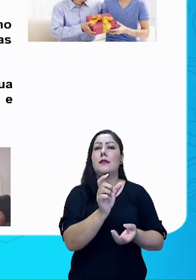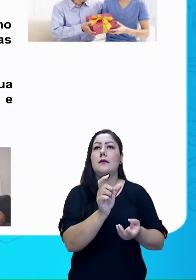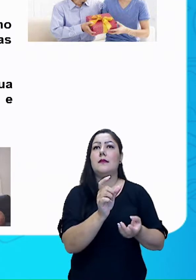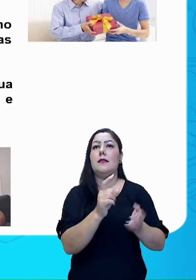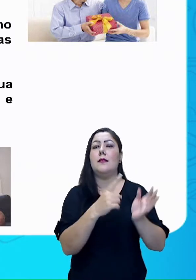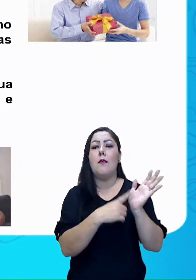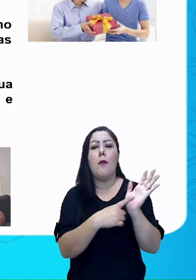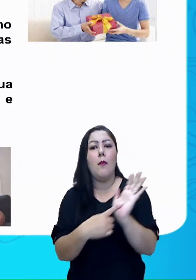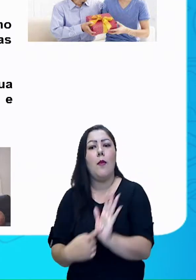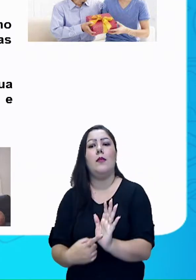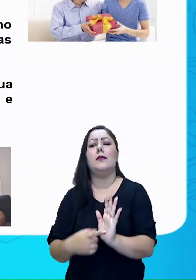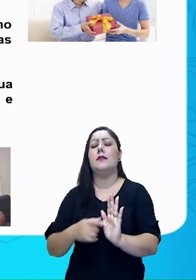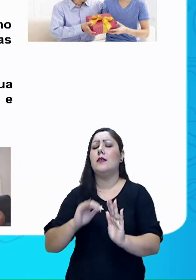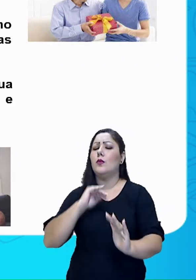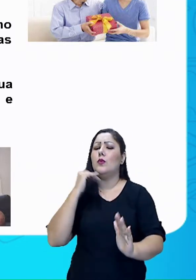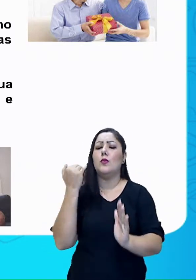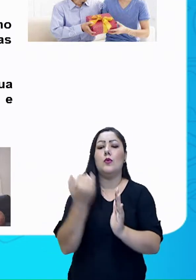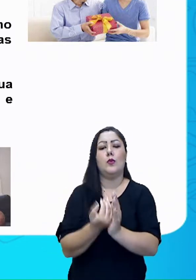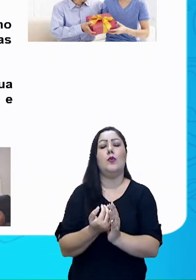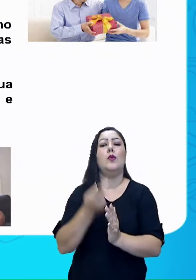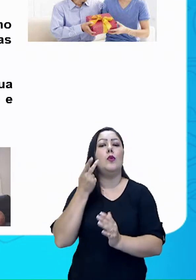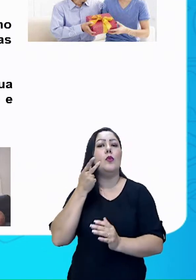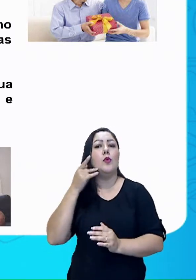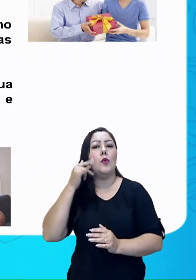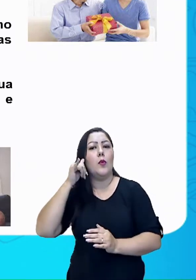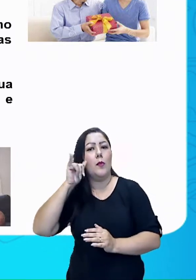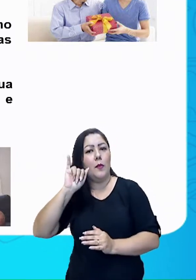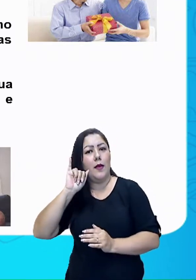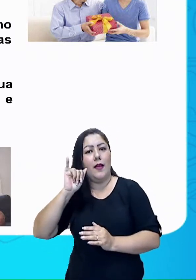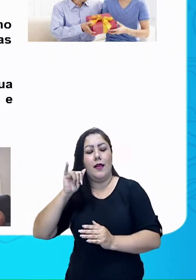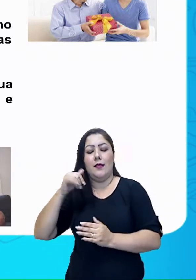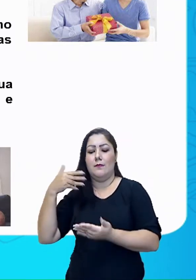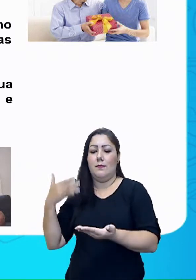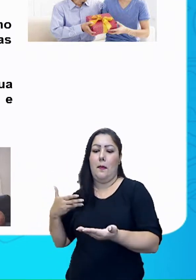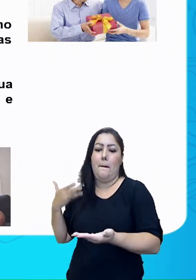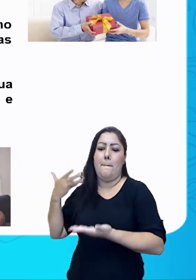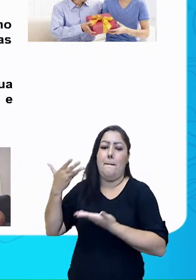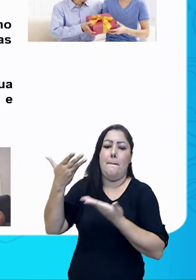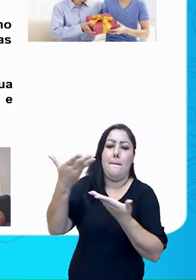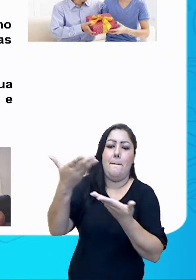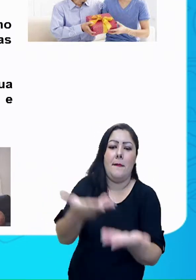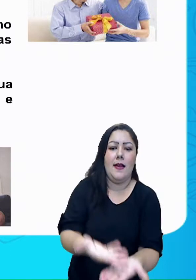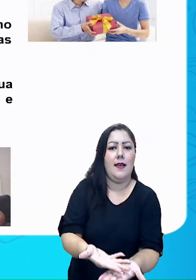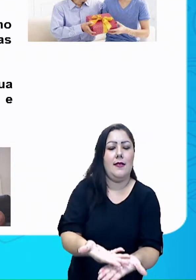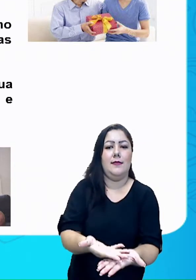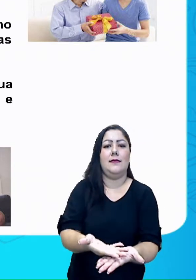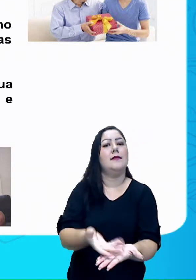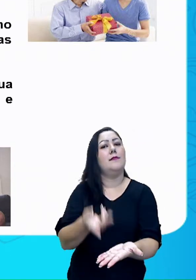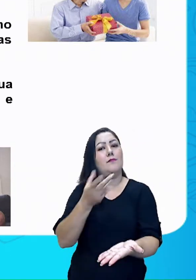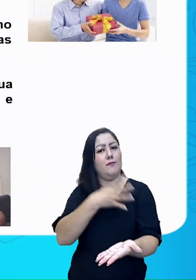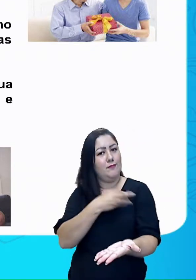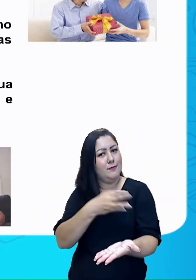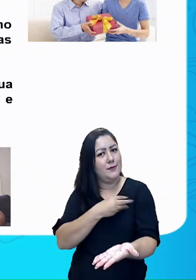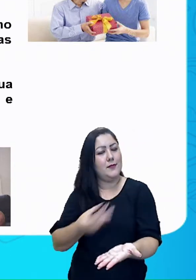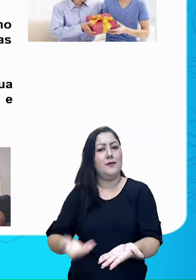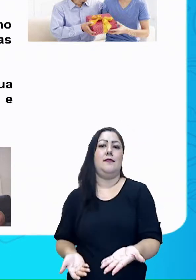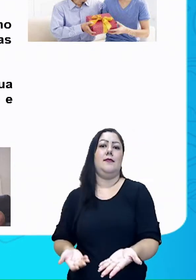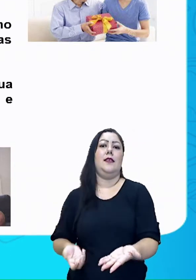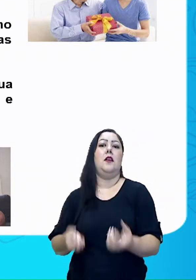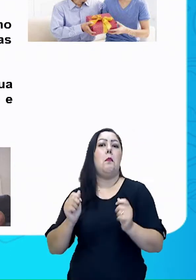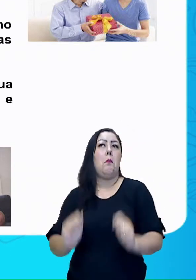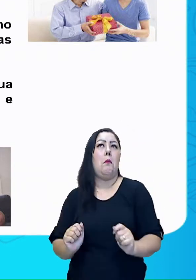para filho. Por isso eu deixei essa imagem para vocês, um pai passando algo para o seu filho. Pode ser um